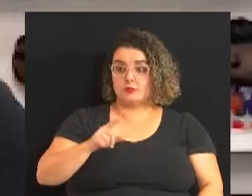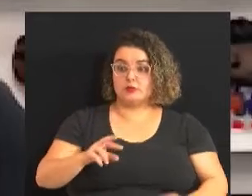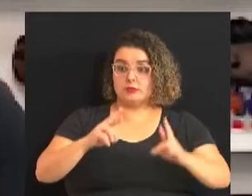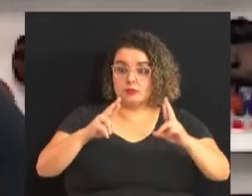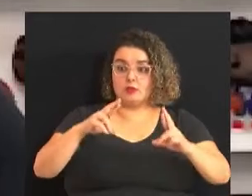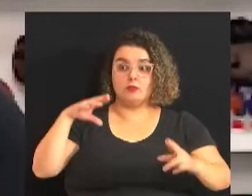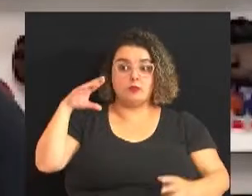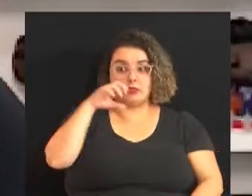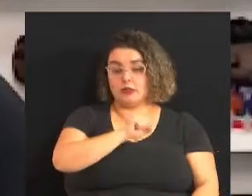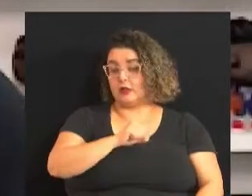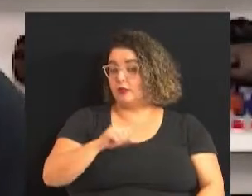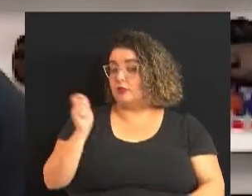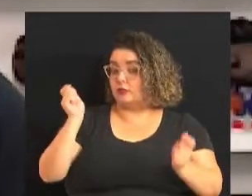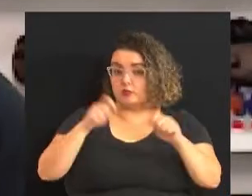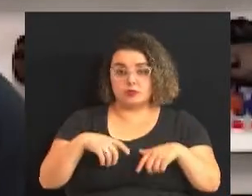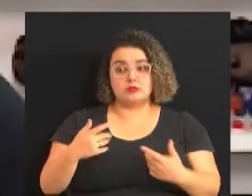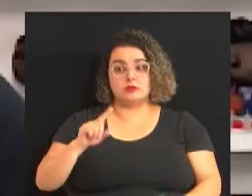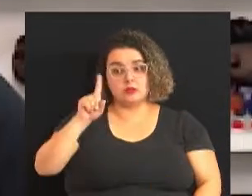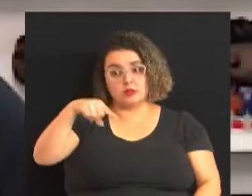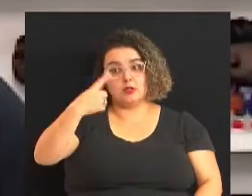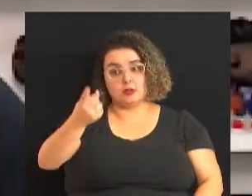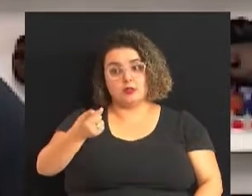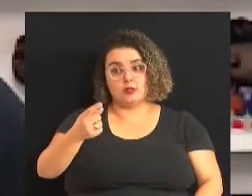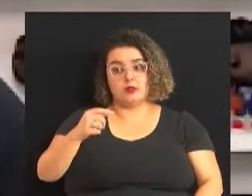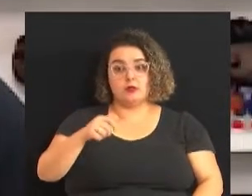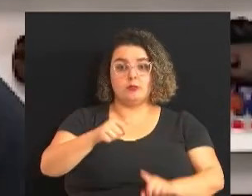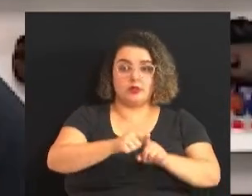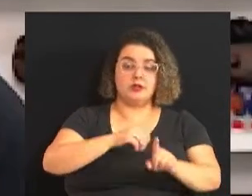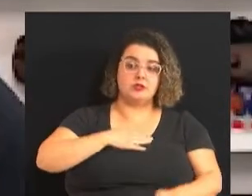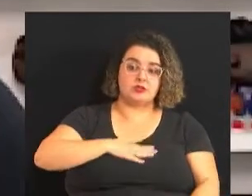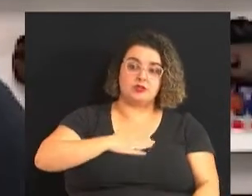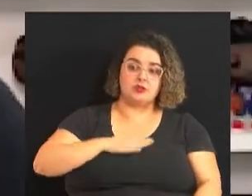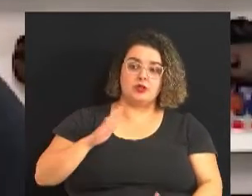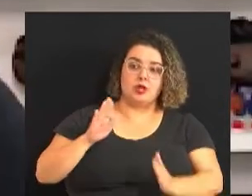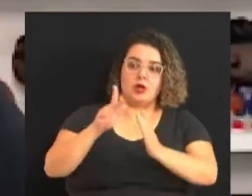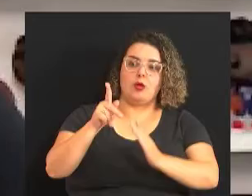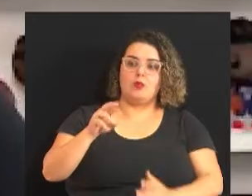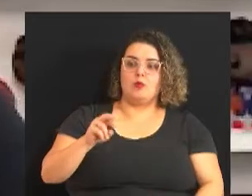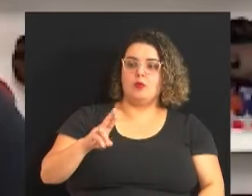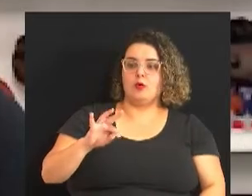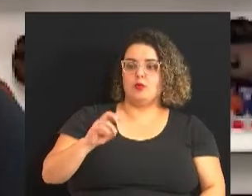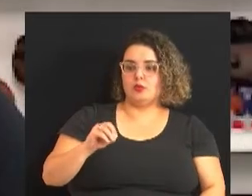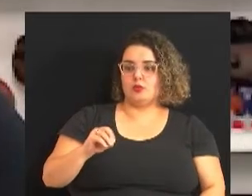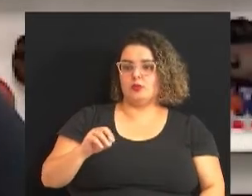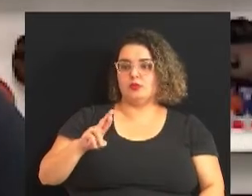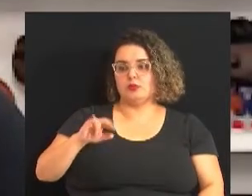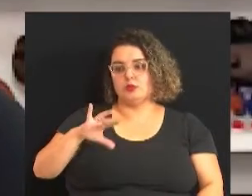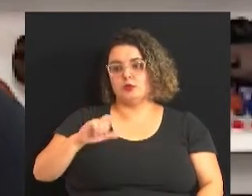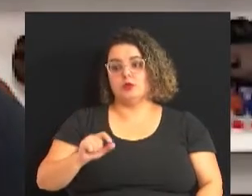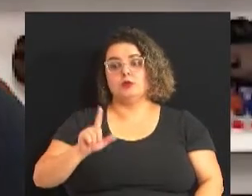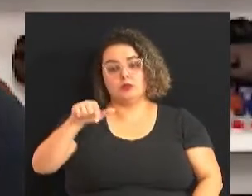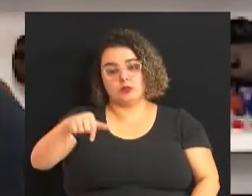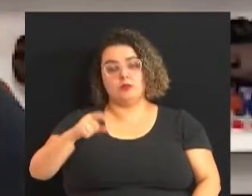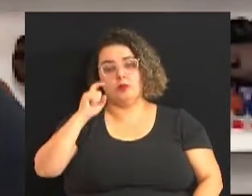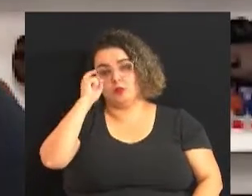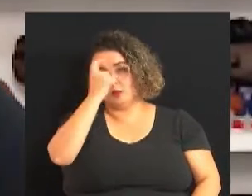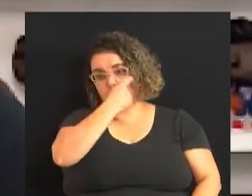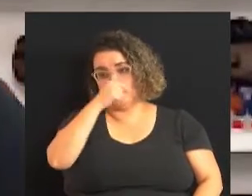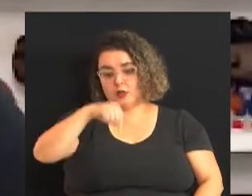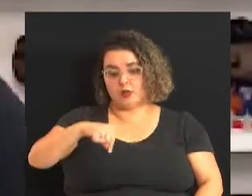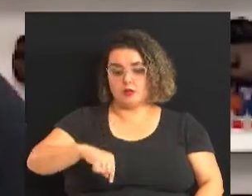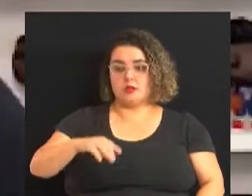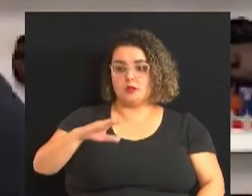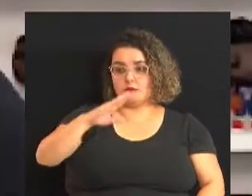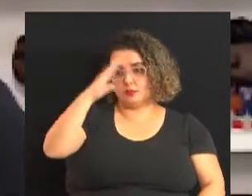rápido possível para, na próxima janela, em agosto, enfrentar Porto Rico fora de casa e depois o México aqui no Brasil, com possibilidades